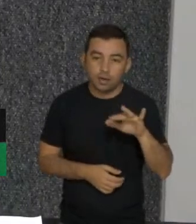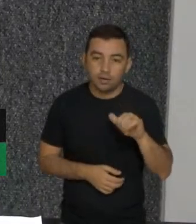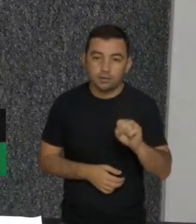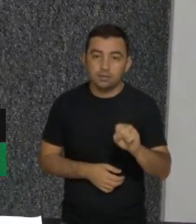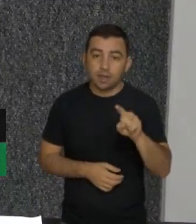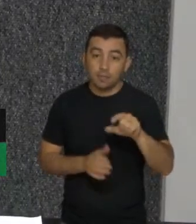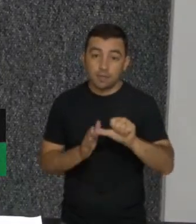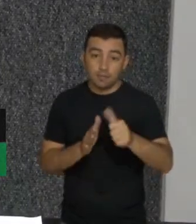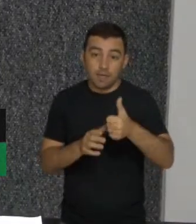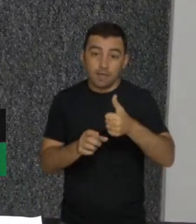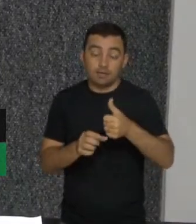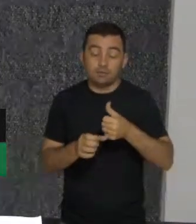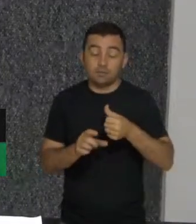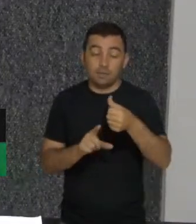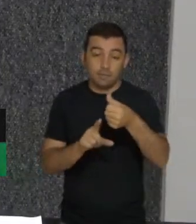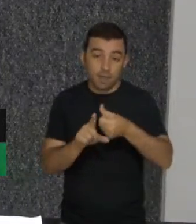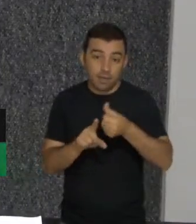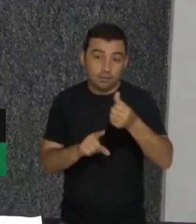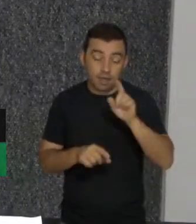semestre de 2